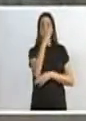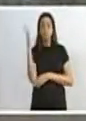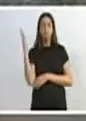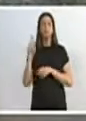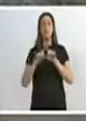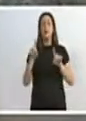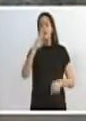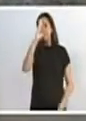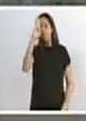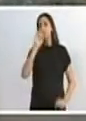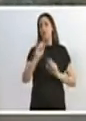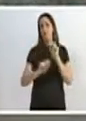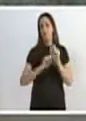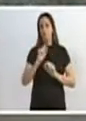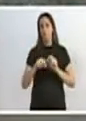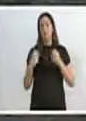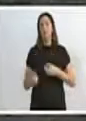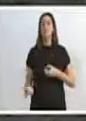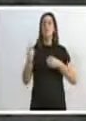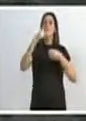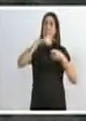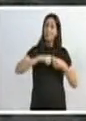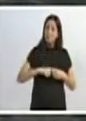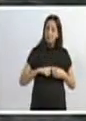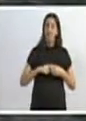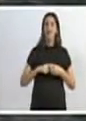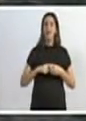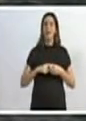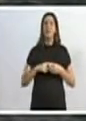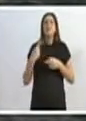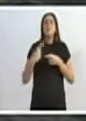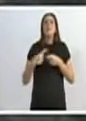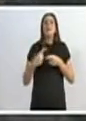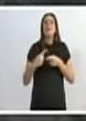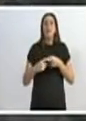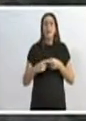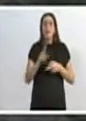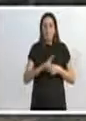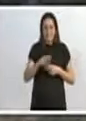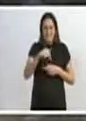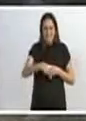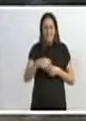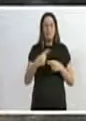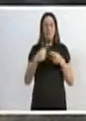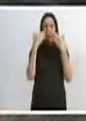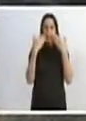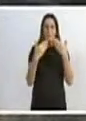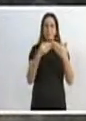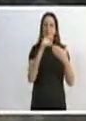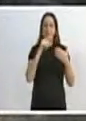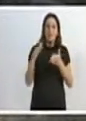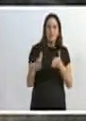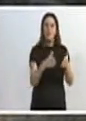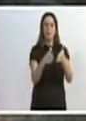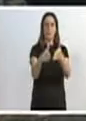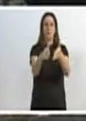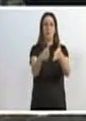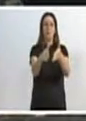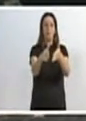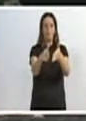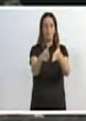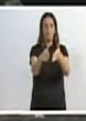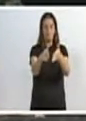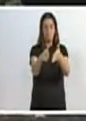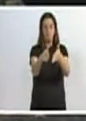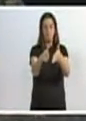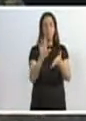que principalmente a condição de voltar a olhar o rio de frente. Historicamente a cidade está de costas para o rio, e